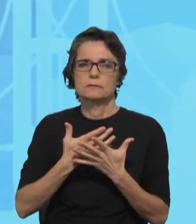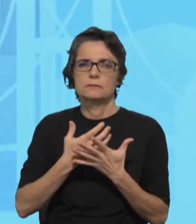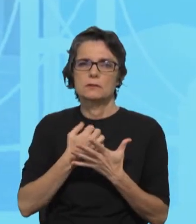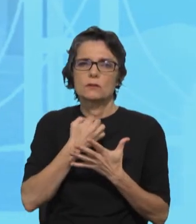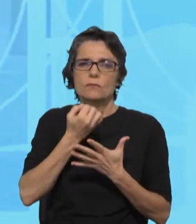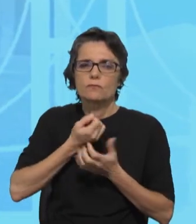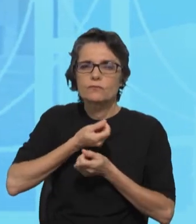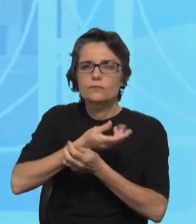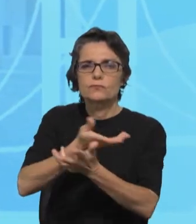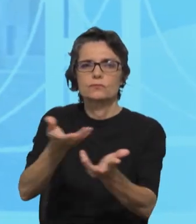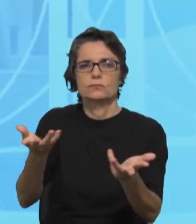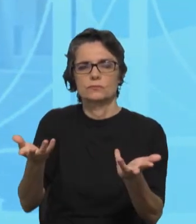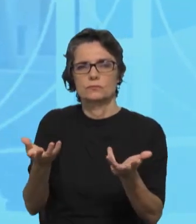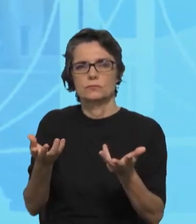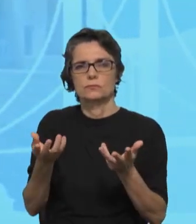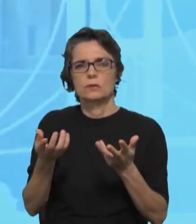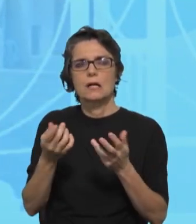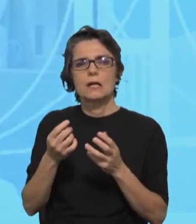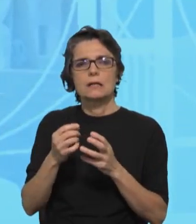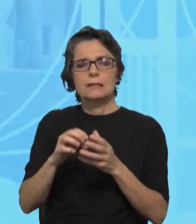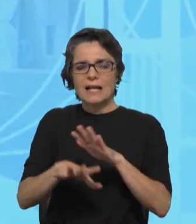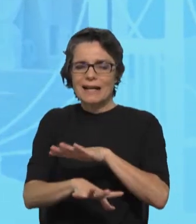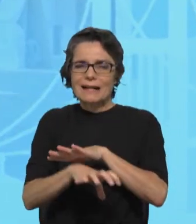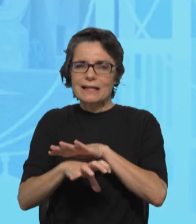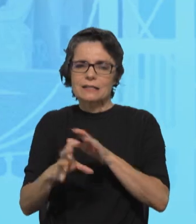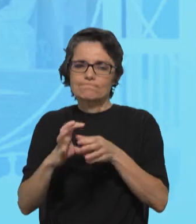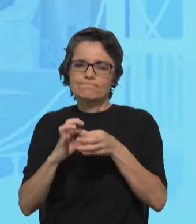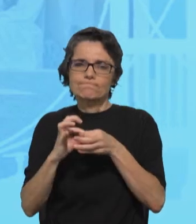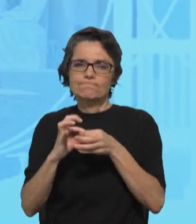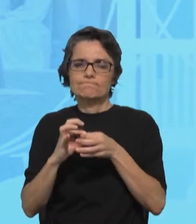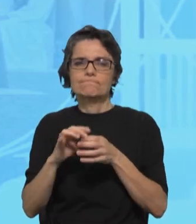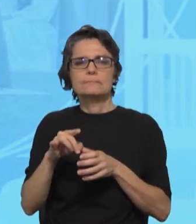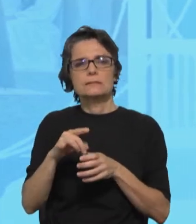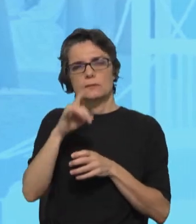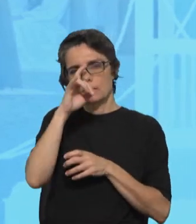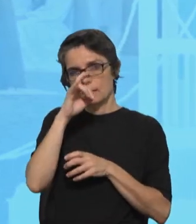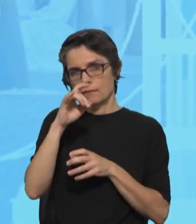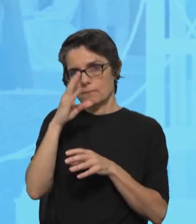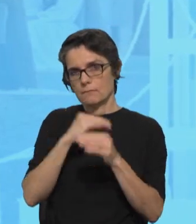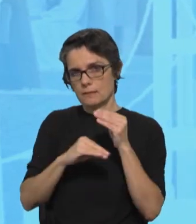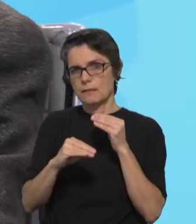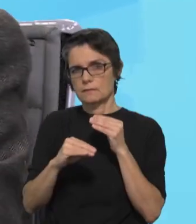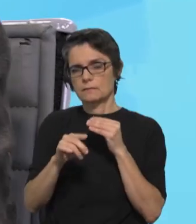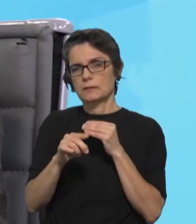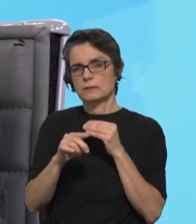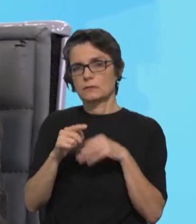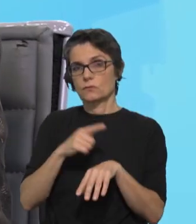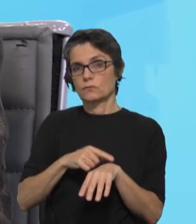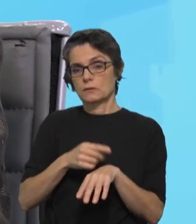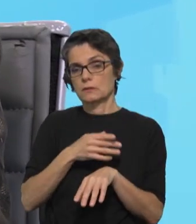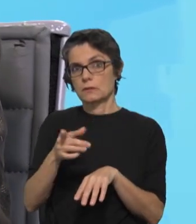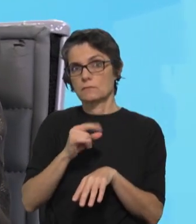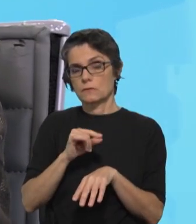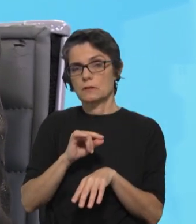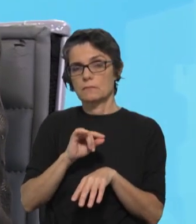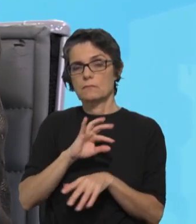a essa videira original, recordava, estávamos a falar destes tempos de